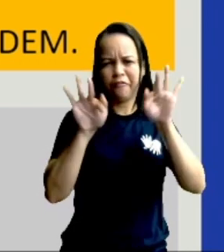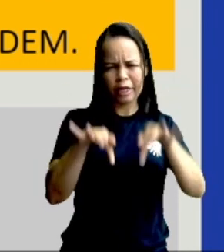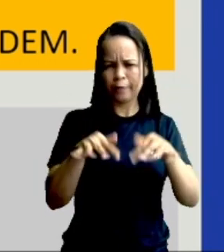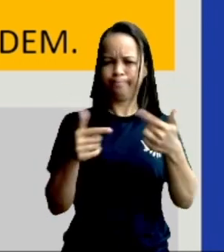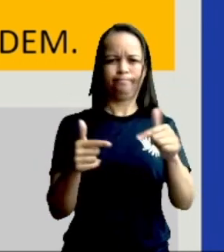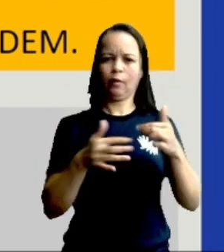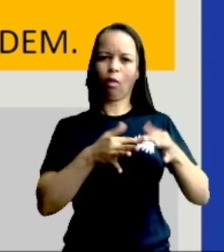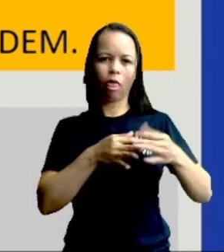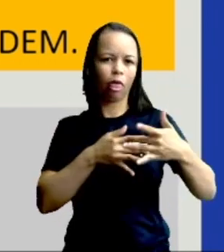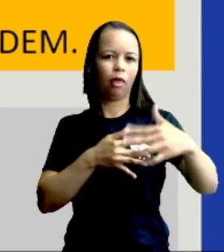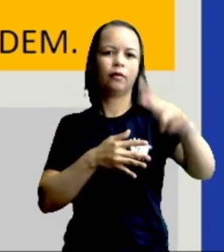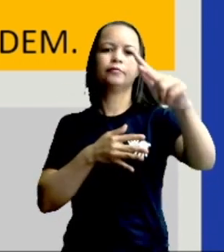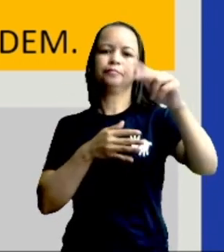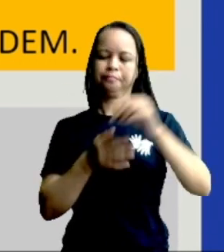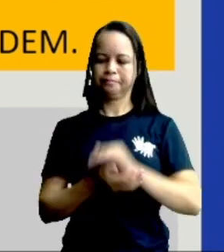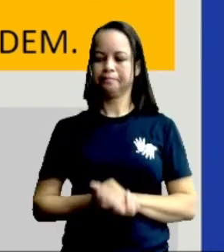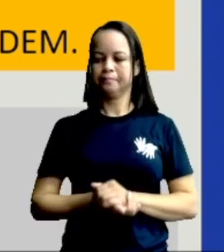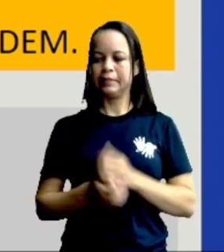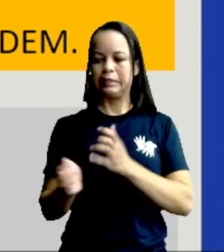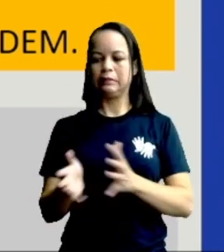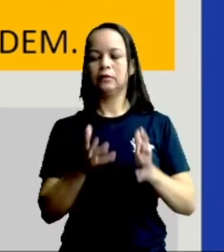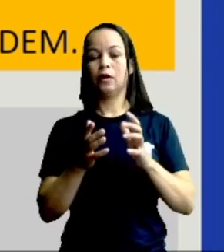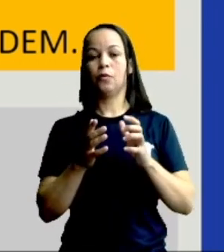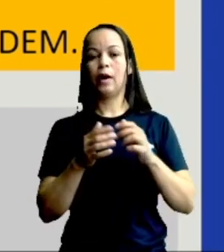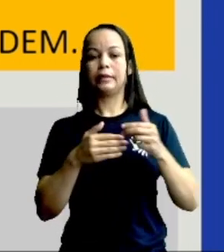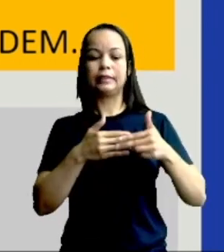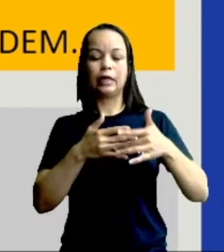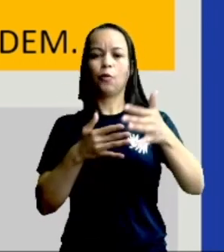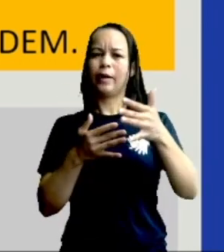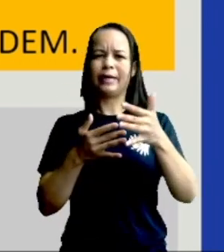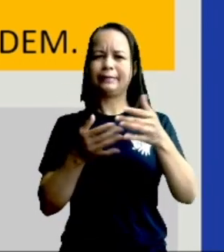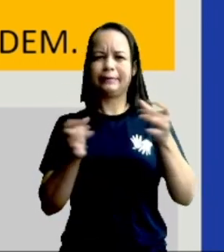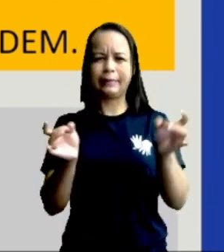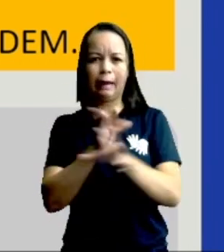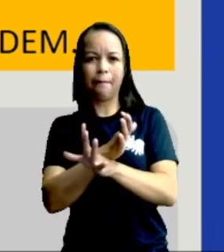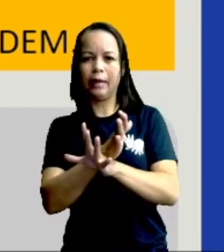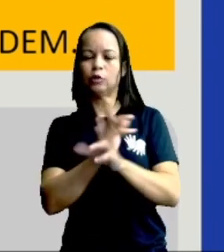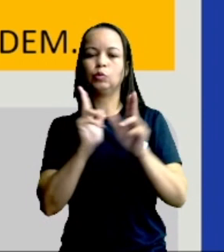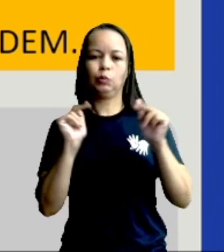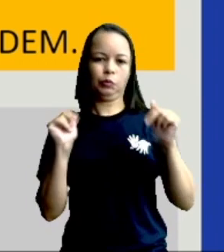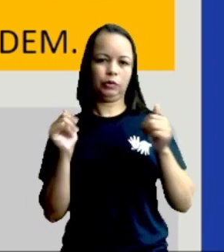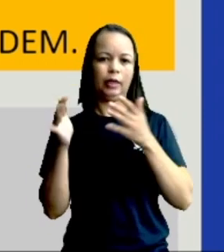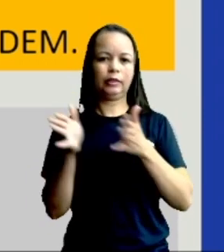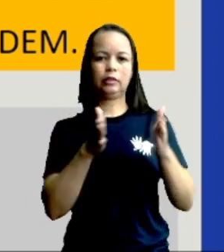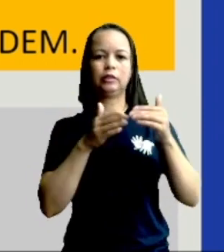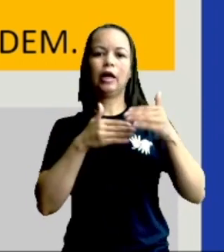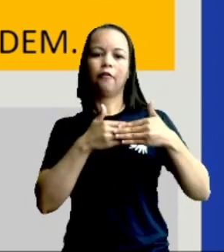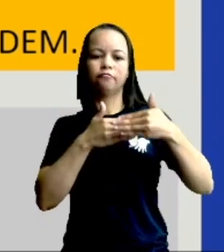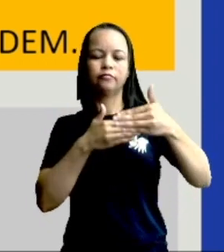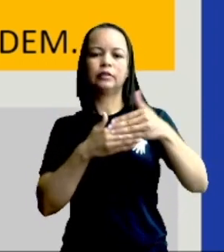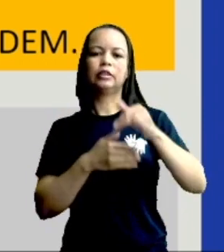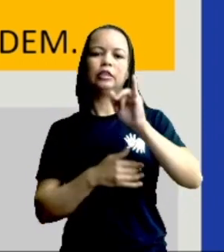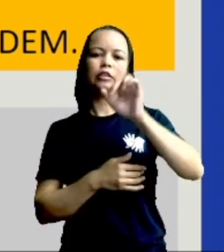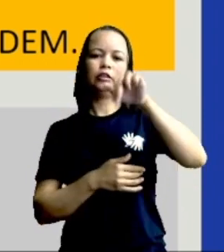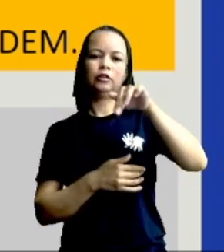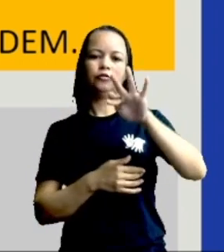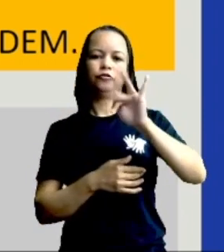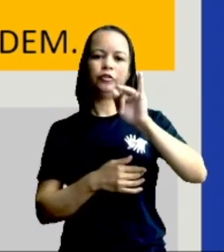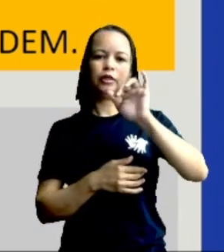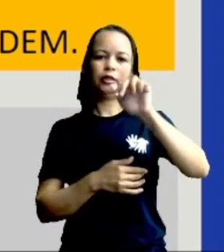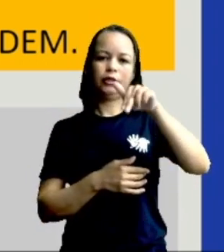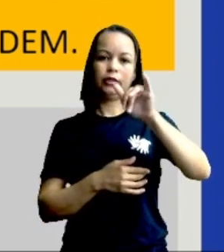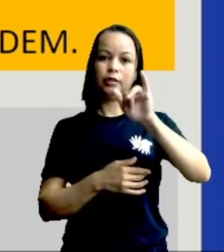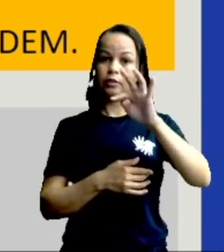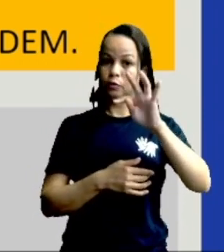E a gente tem que ter essa ideia de que a sequência ela não se limita, que ela tem um procedimento infinito. Ela vai